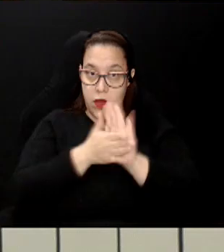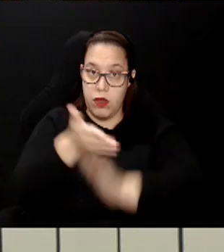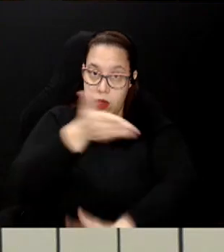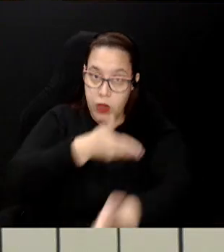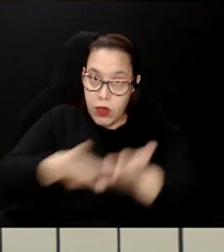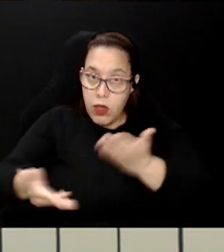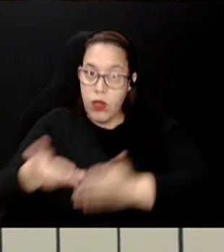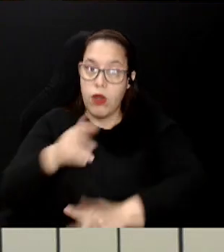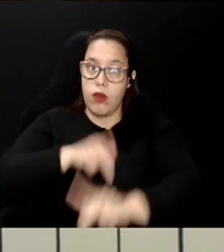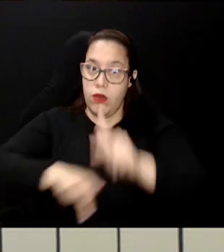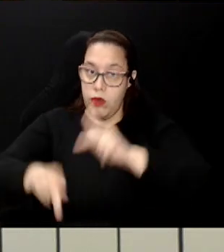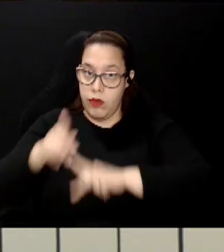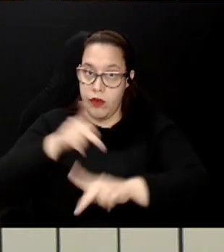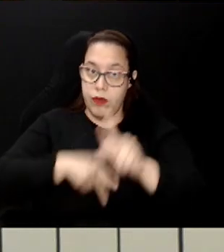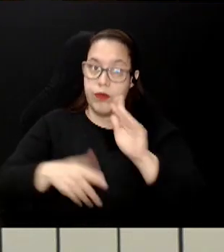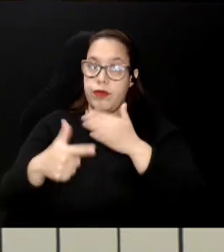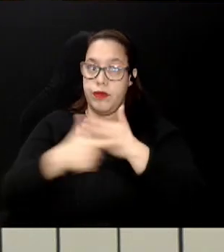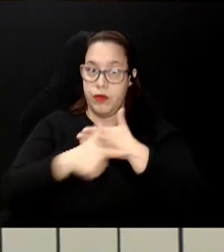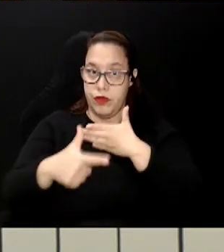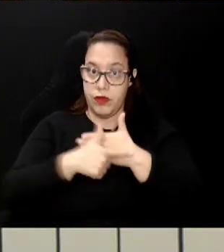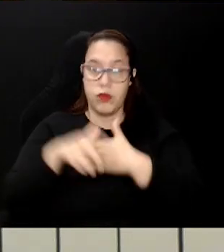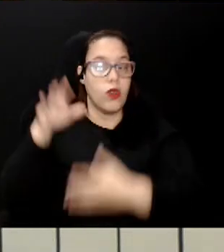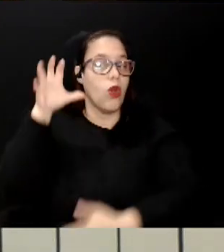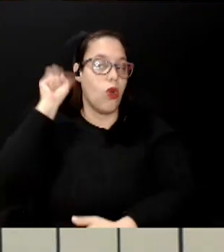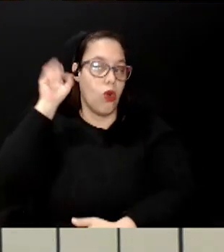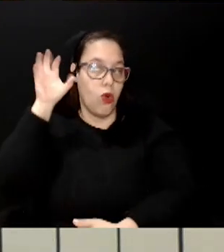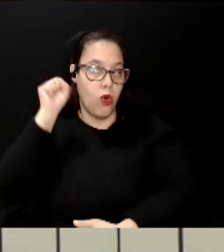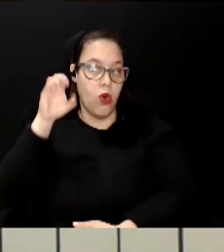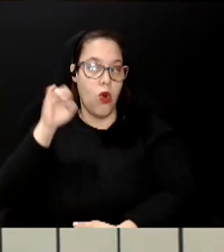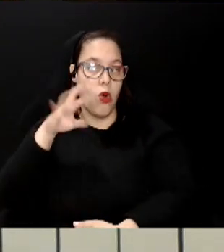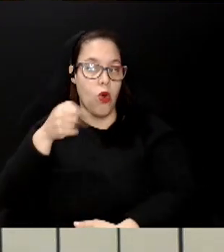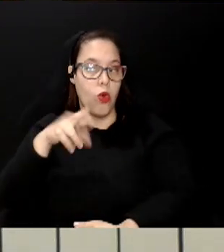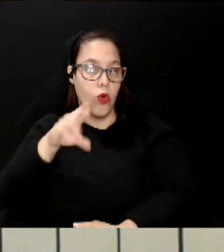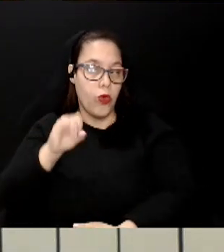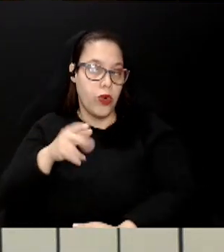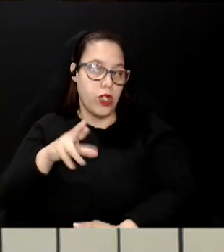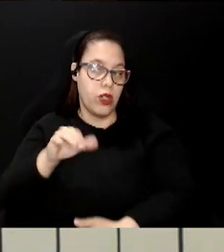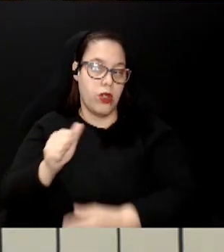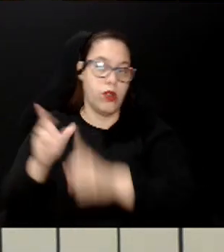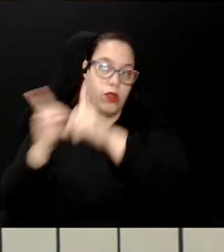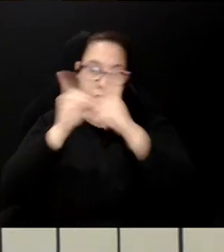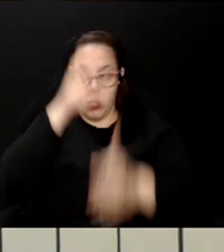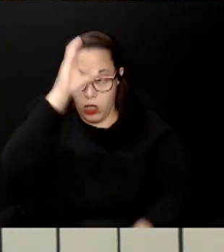e o papel das ouvidorias no atendimento ao cidadão.